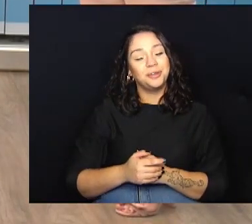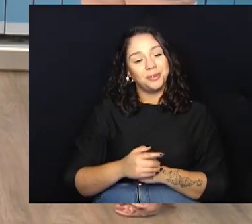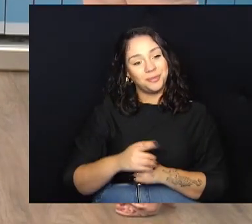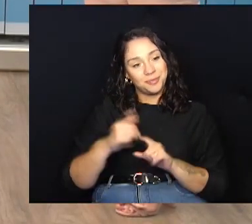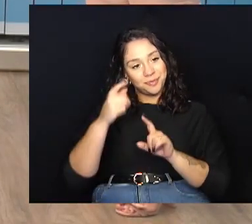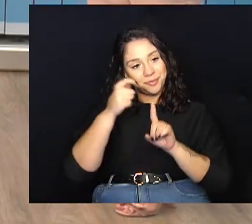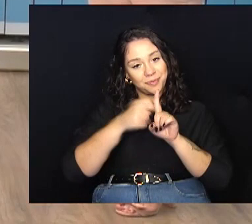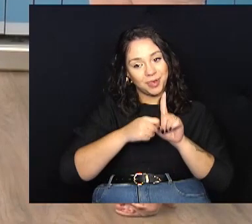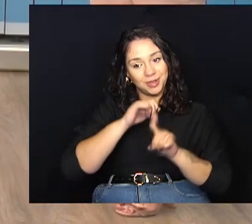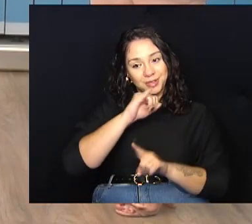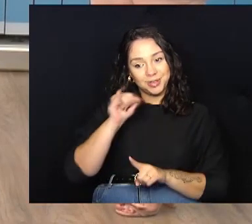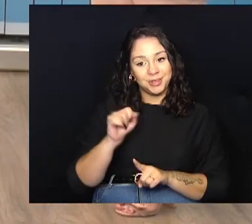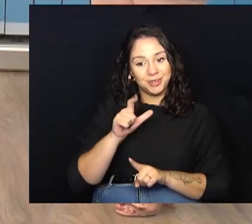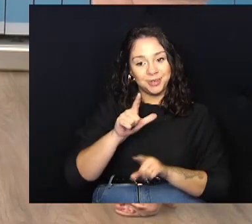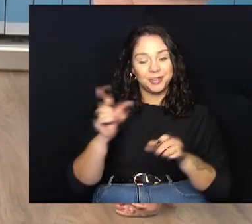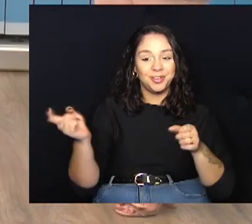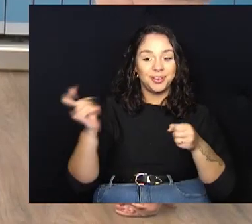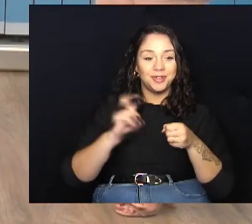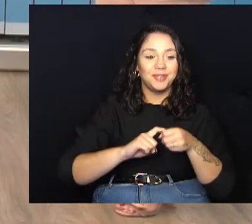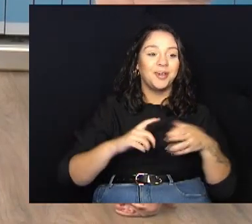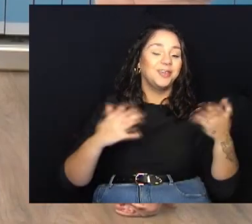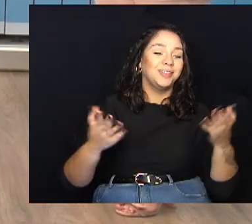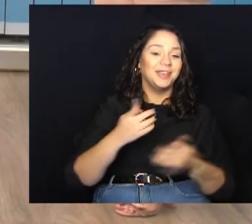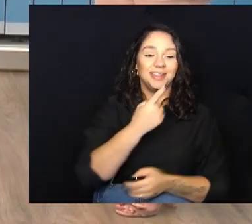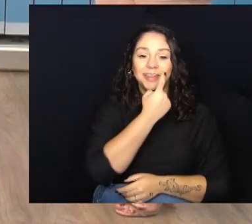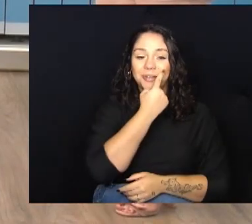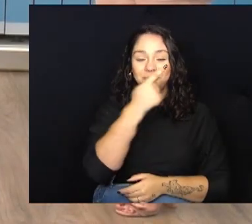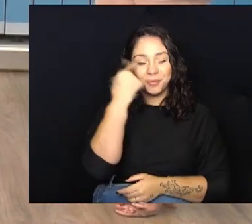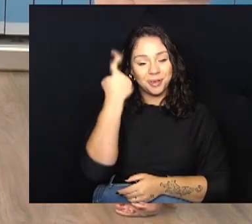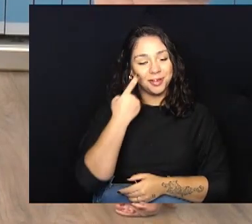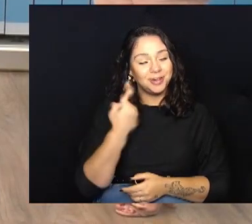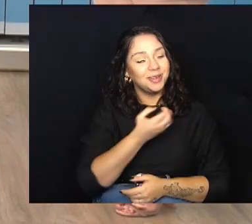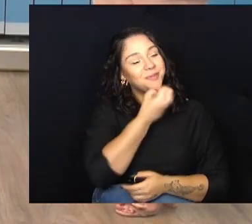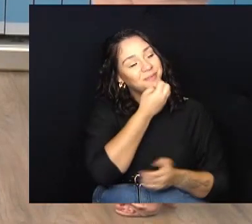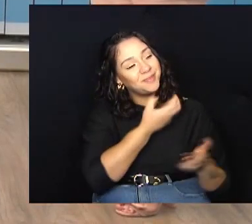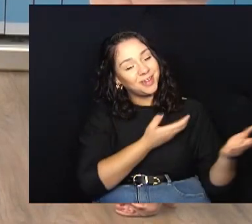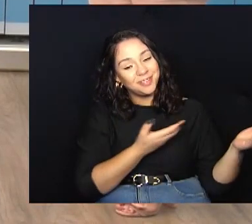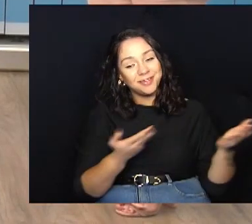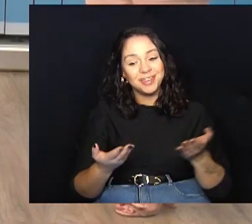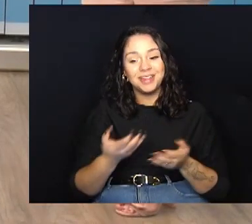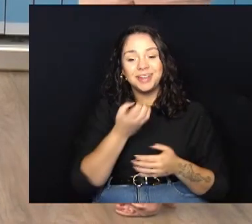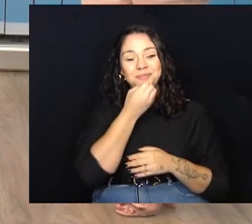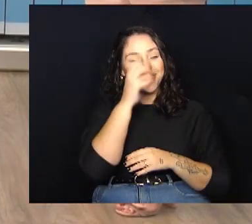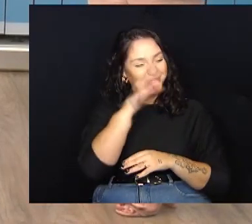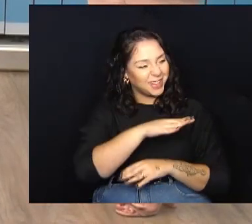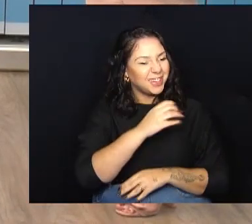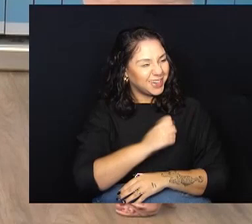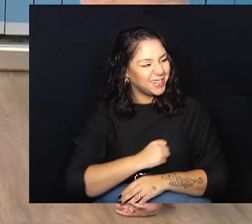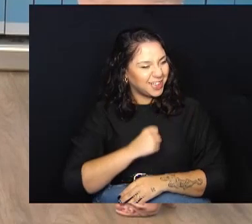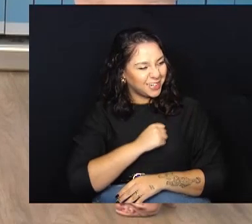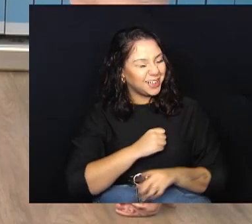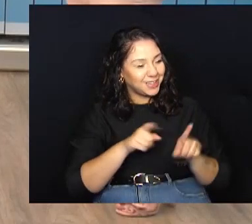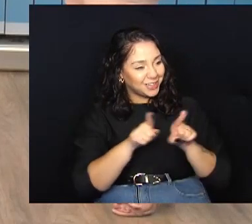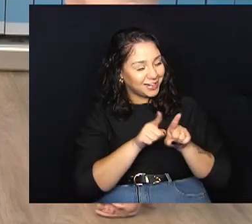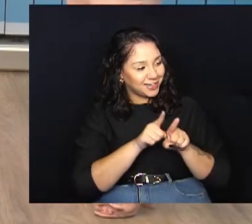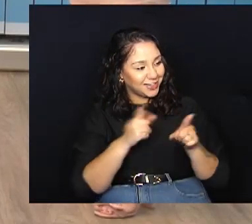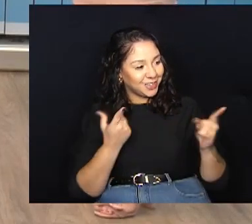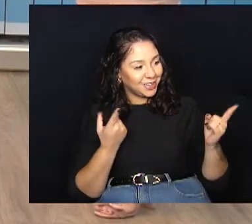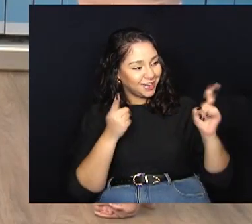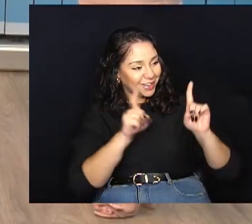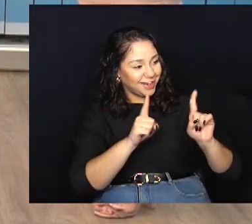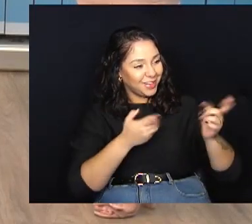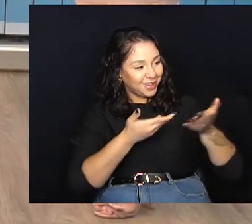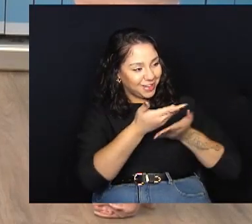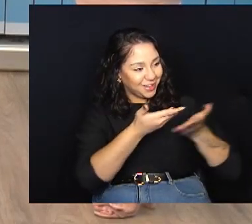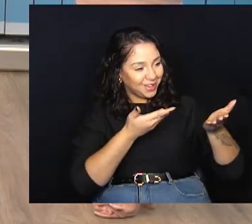Ela está de volta Então seja bem-vinda estava com saudades também dessa nossa parceria da nossa